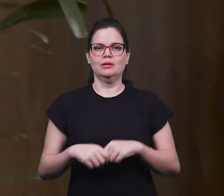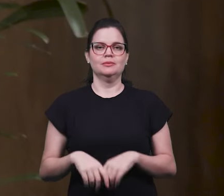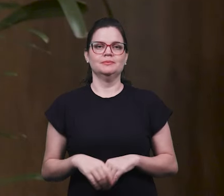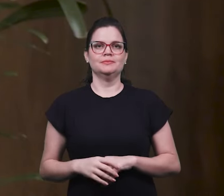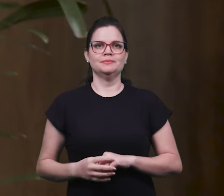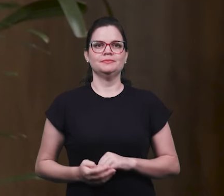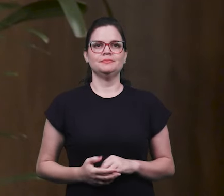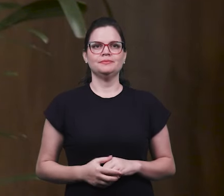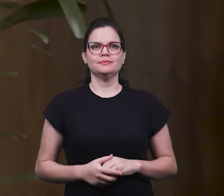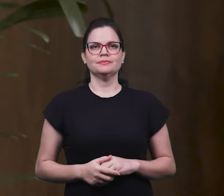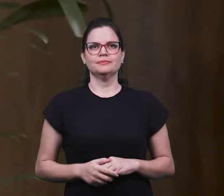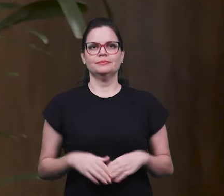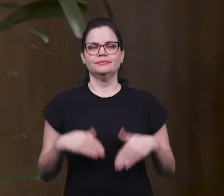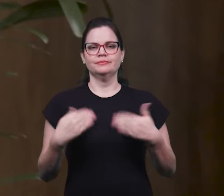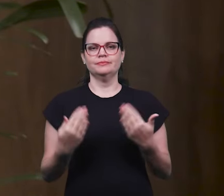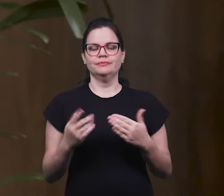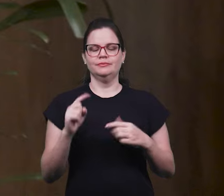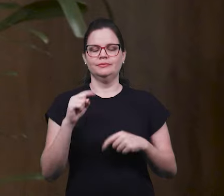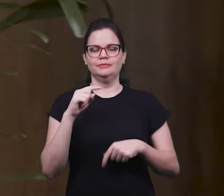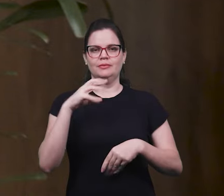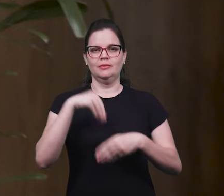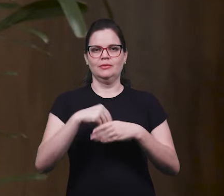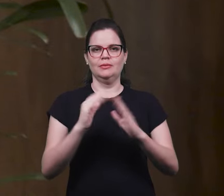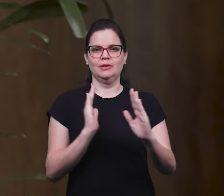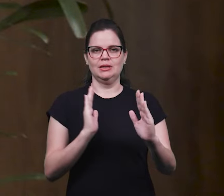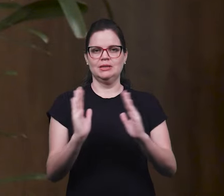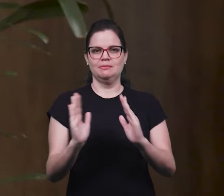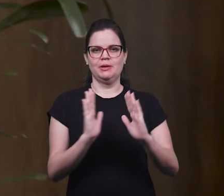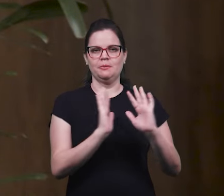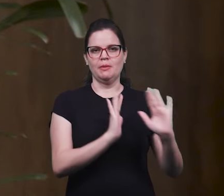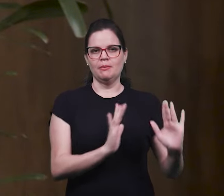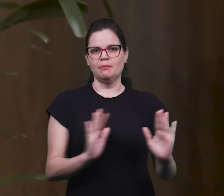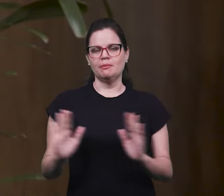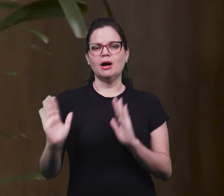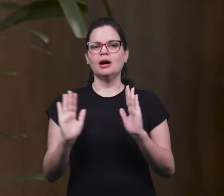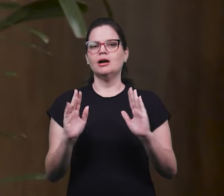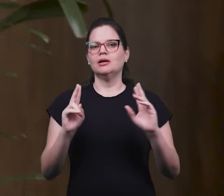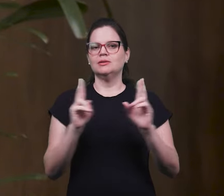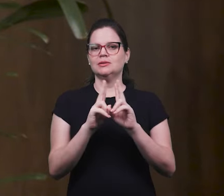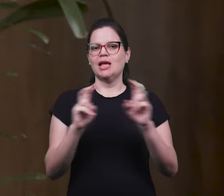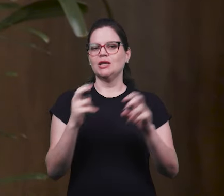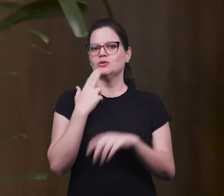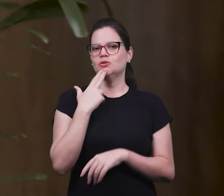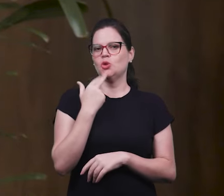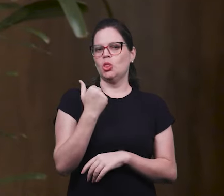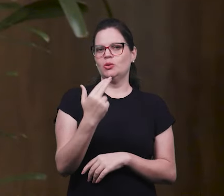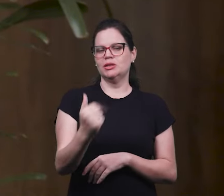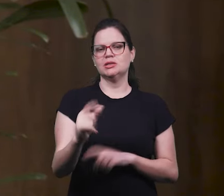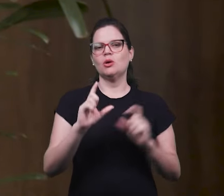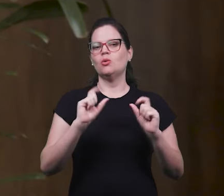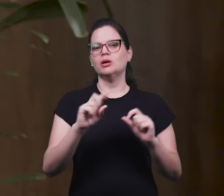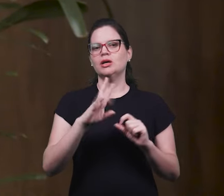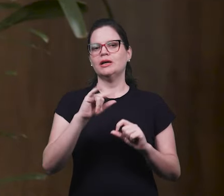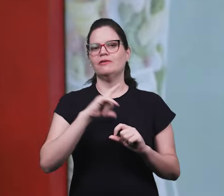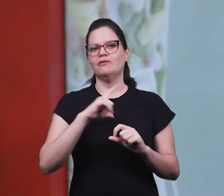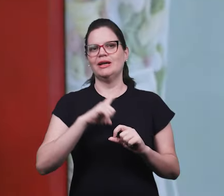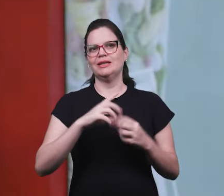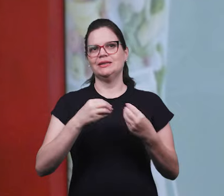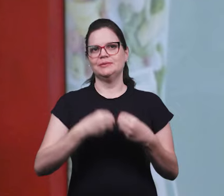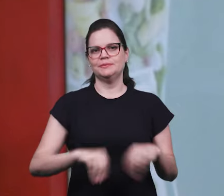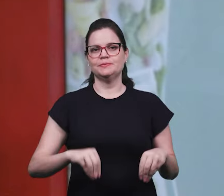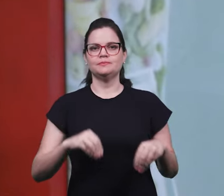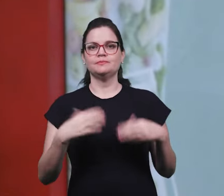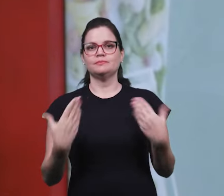aí eh durante o tratamento o impacto nutricional que o paciente vai ter então o déficit